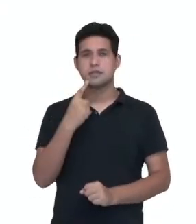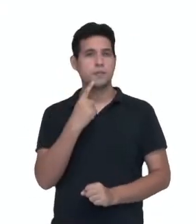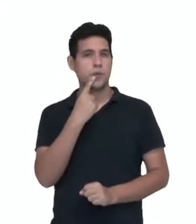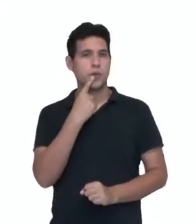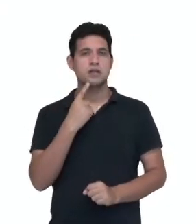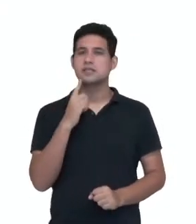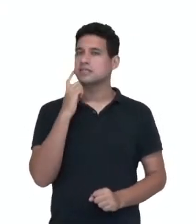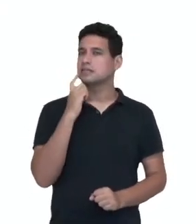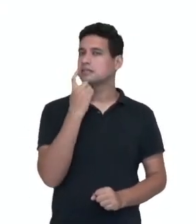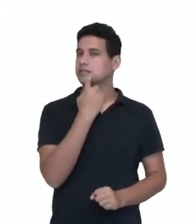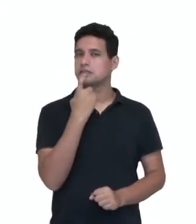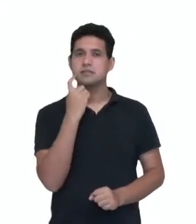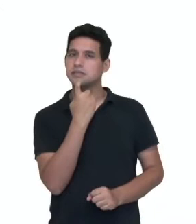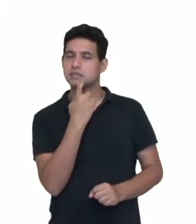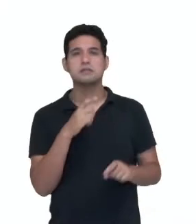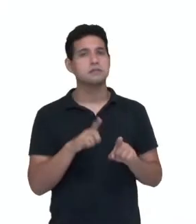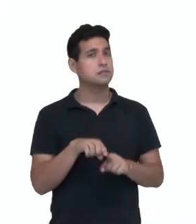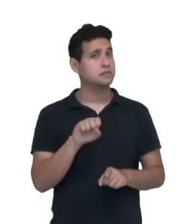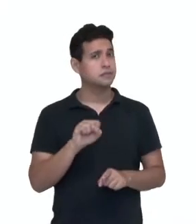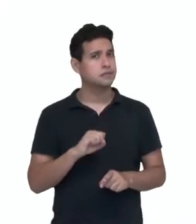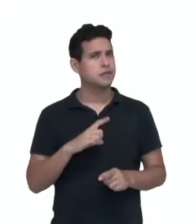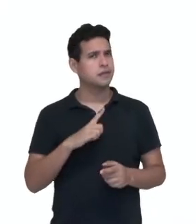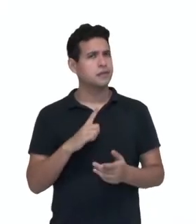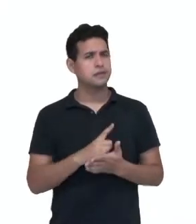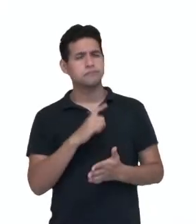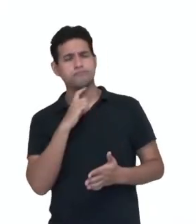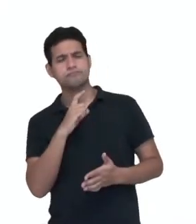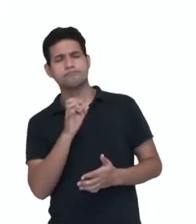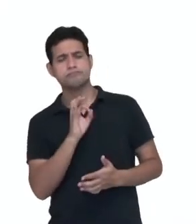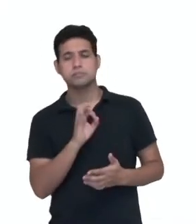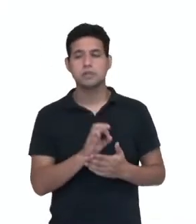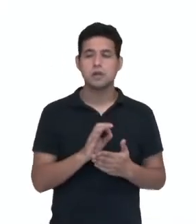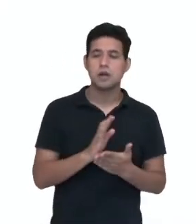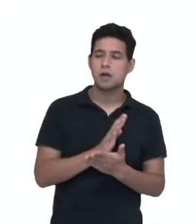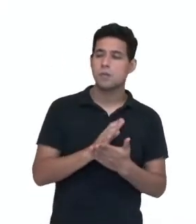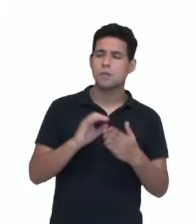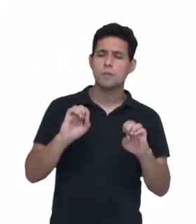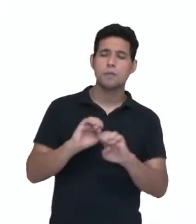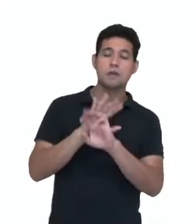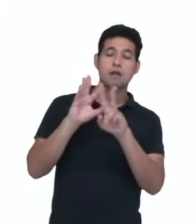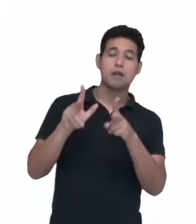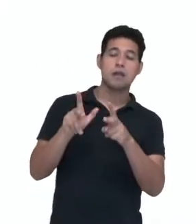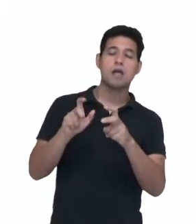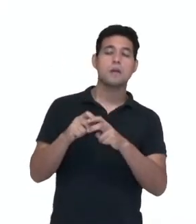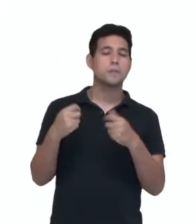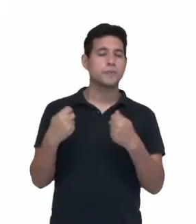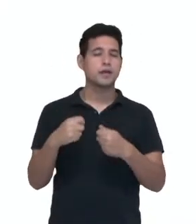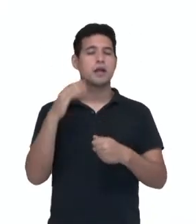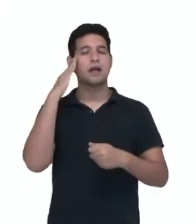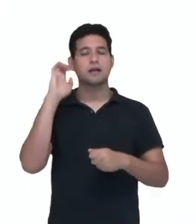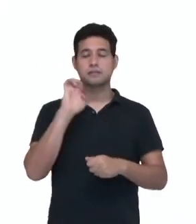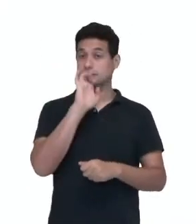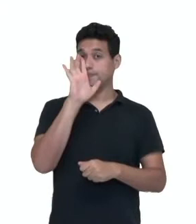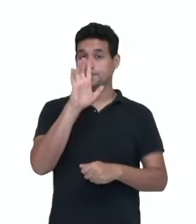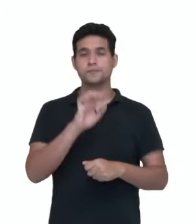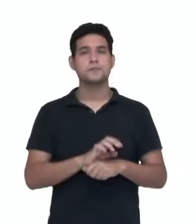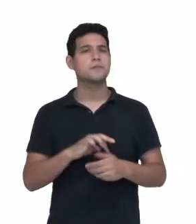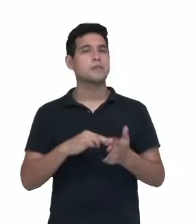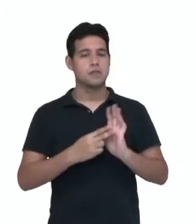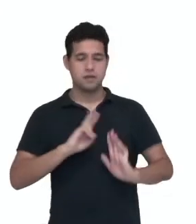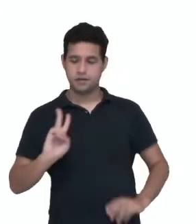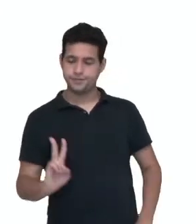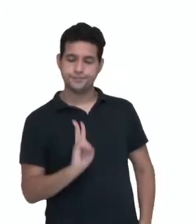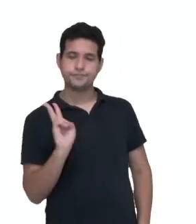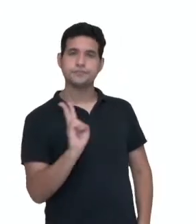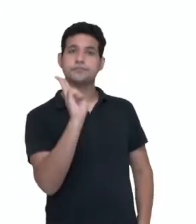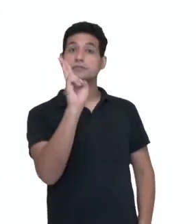los dientes, sin dejar dudas, o sea, de forma clara y precisa. Es la